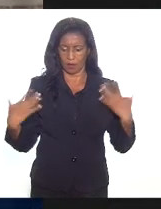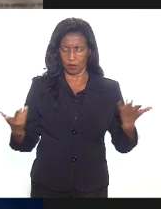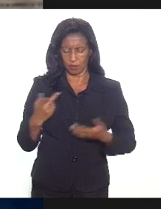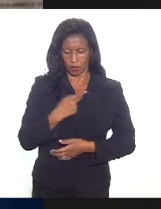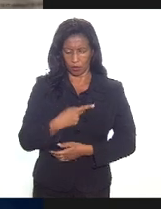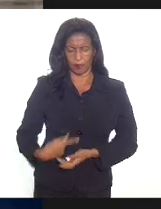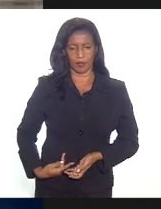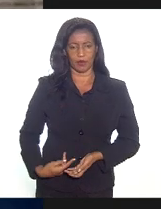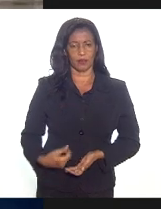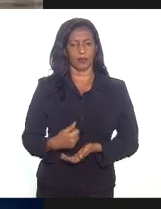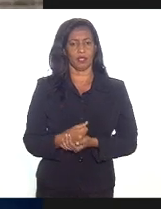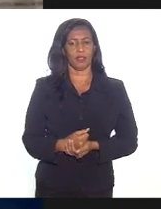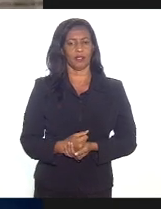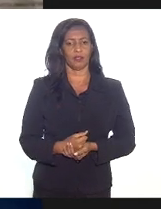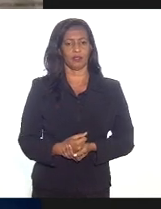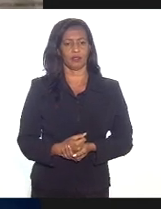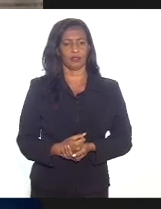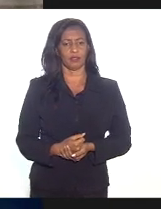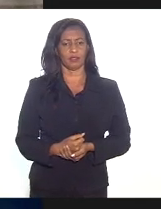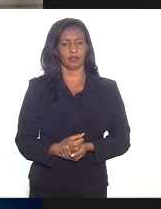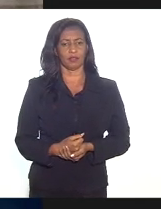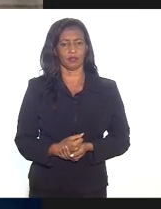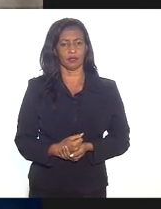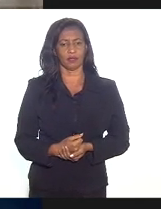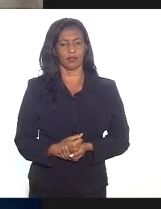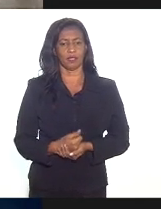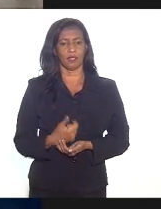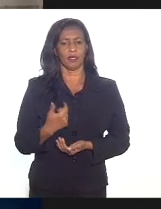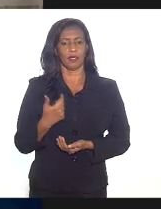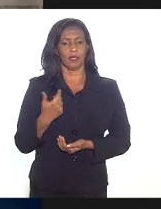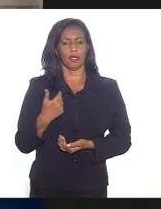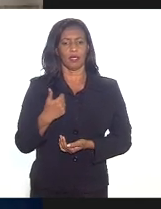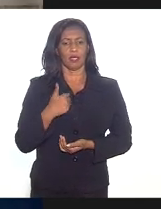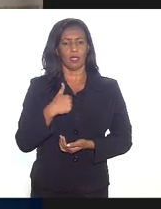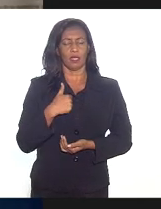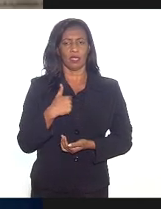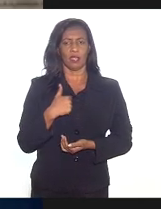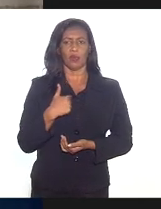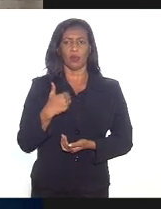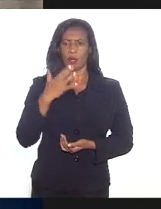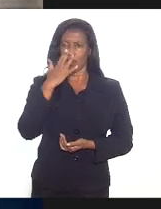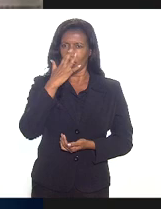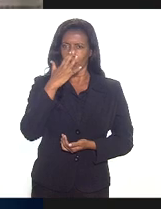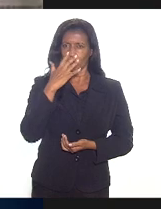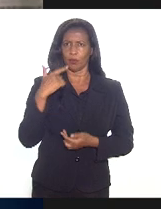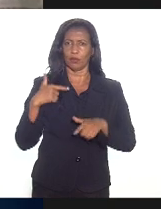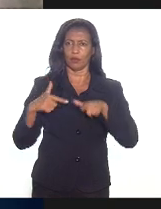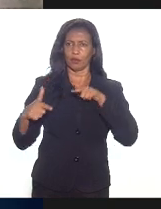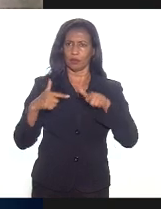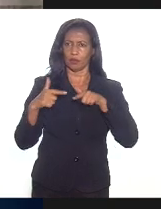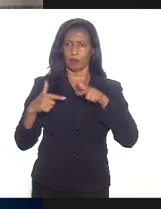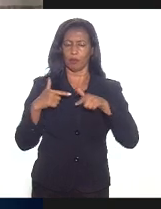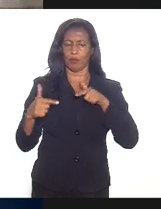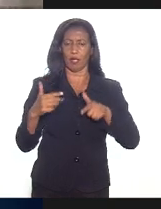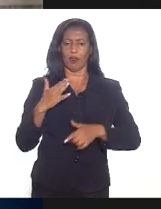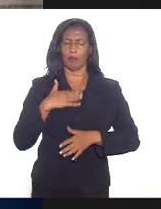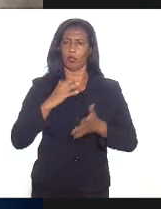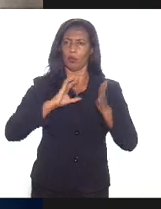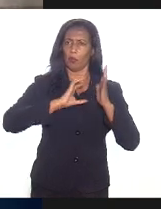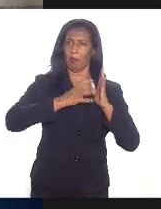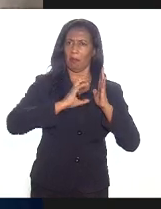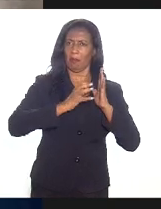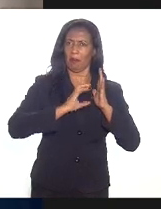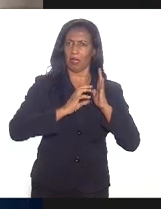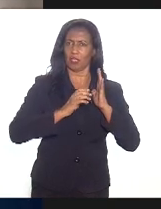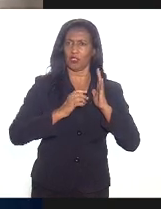vem lutando contra a privatização da SEDAI, uma decisão do meu partido, o PDT, em defesa